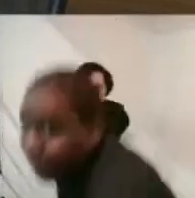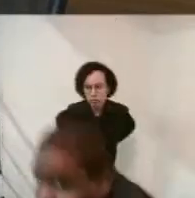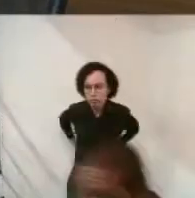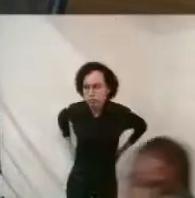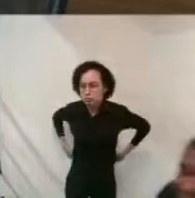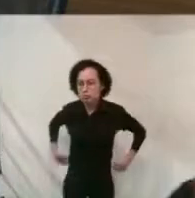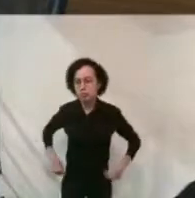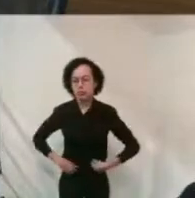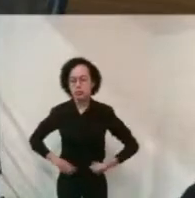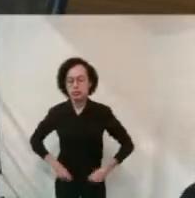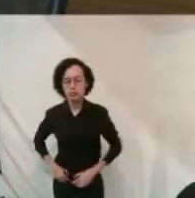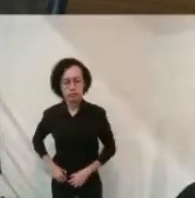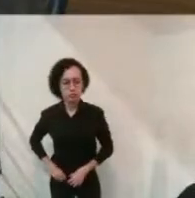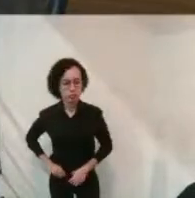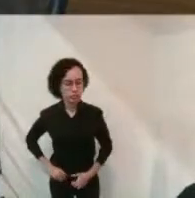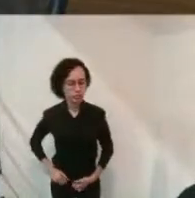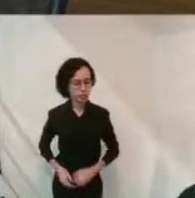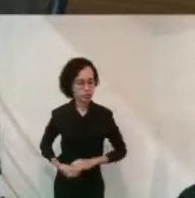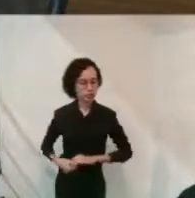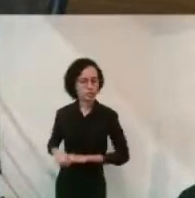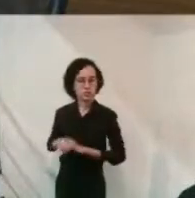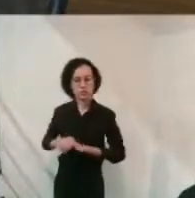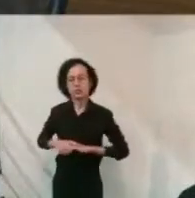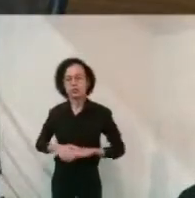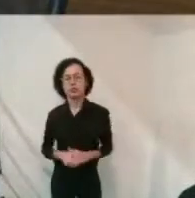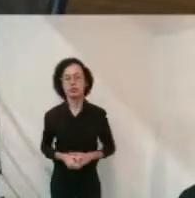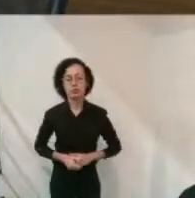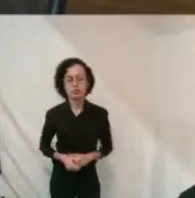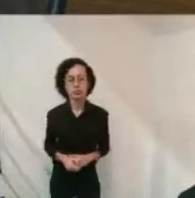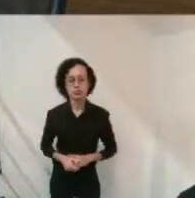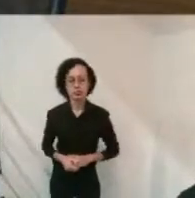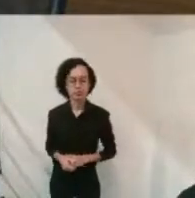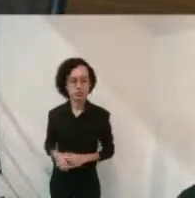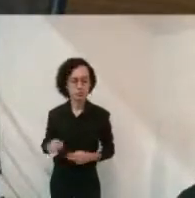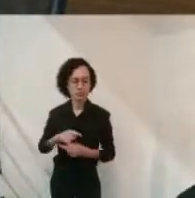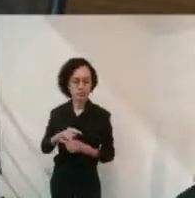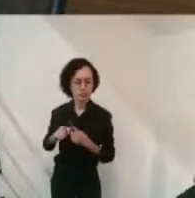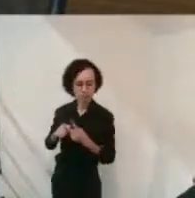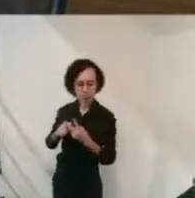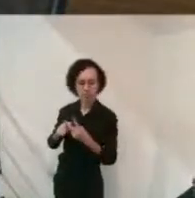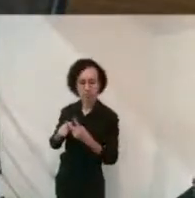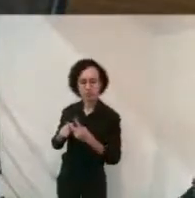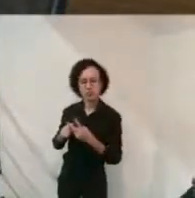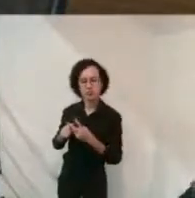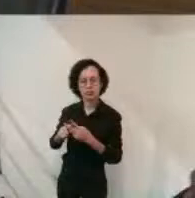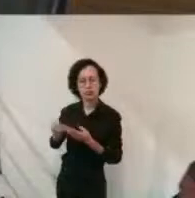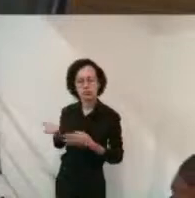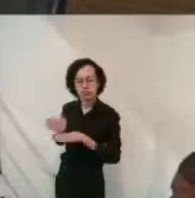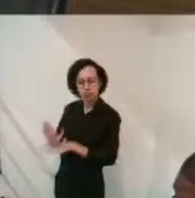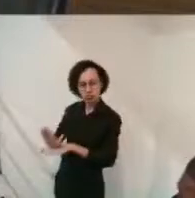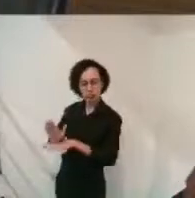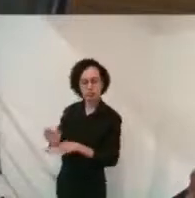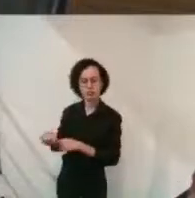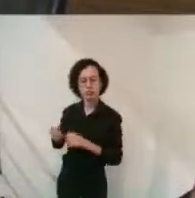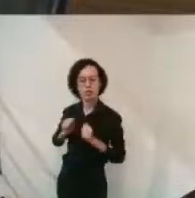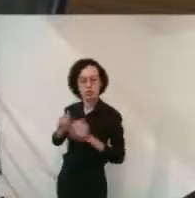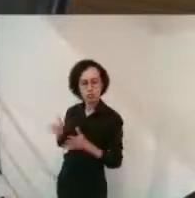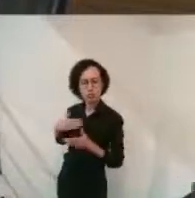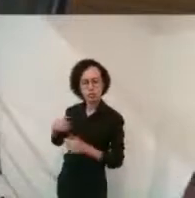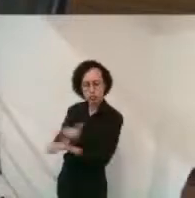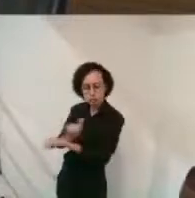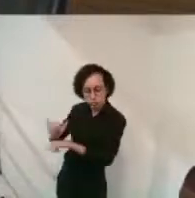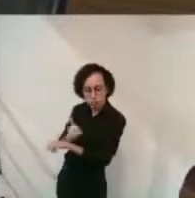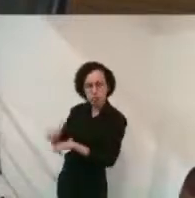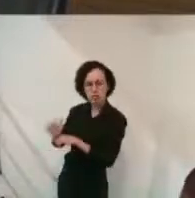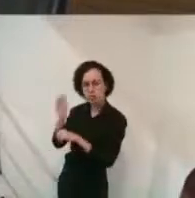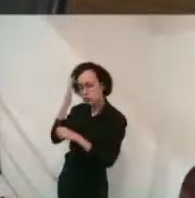licenciados em cumprimento às determinações legais, 2, fomentar de forma colaborativa a atuação estratégica e